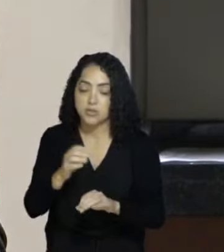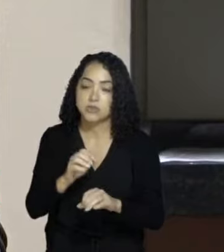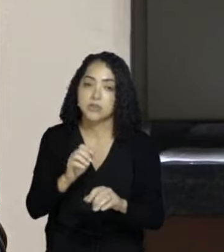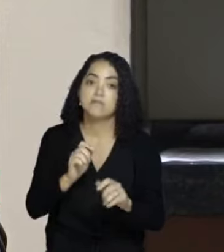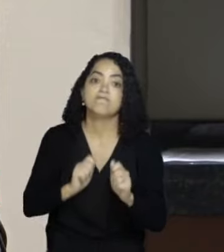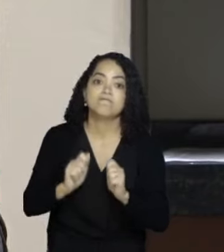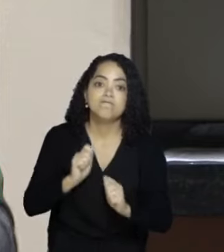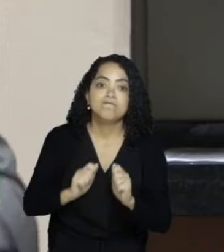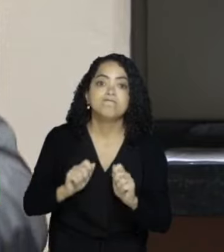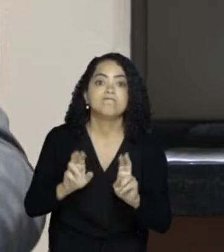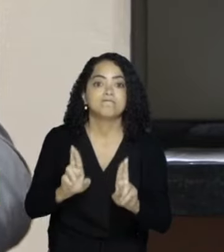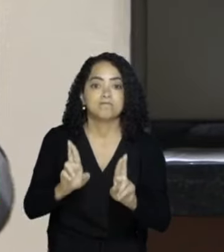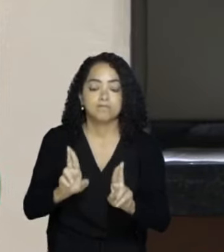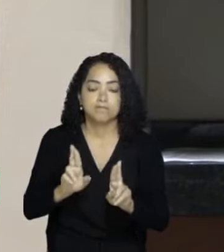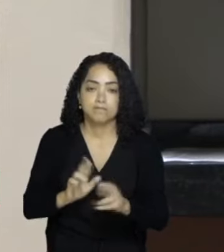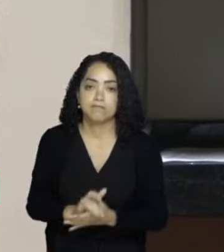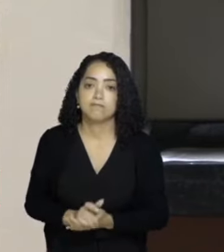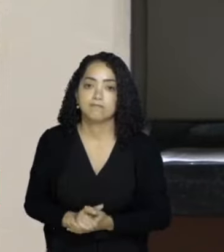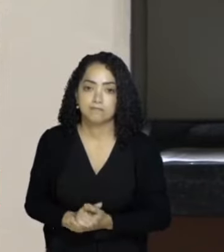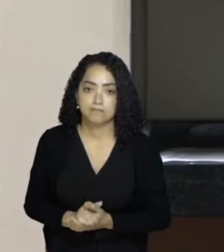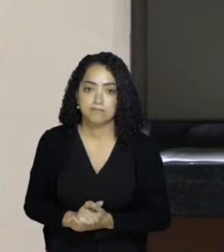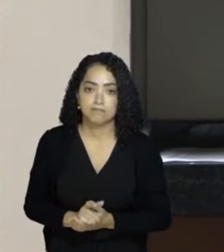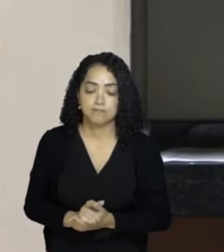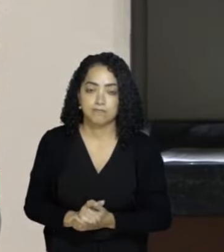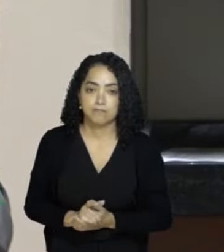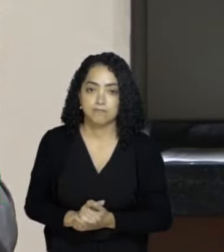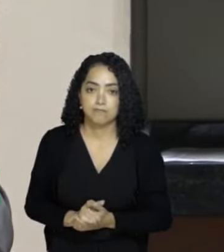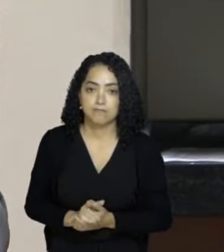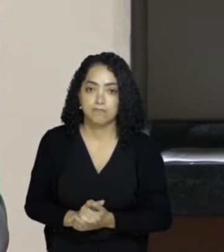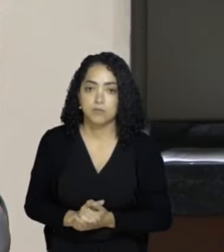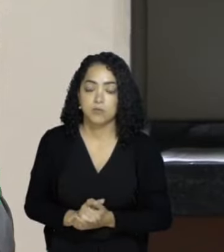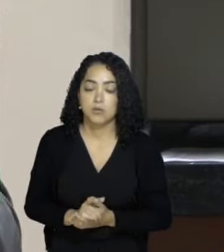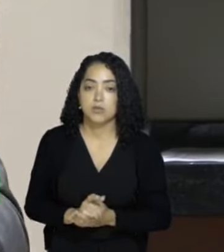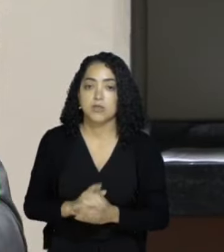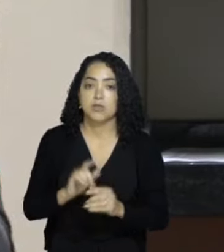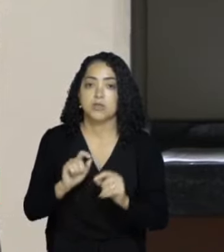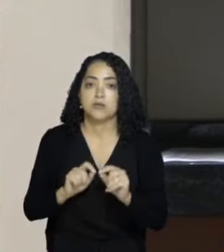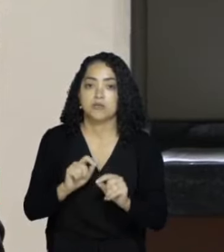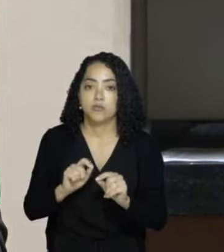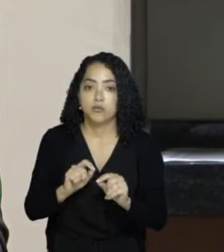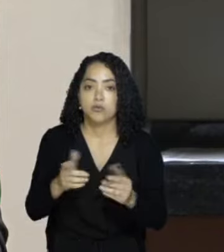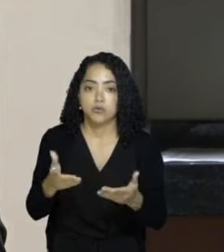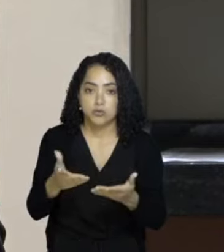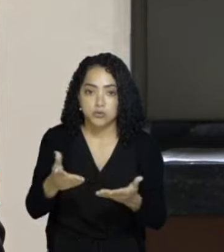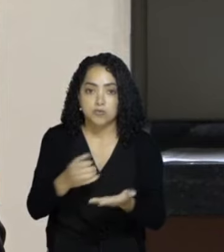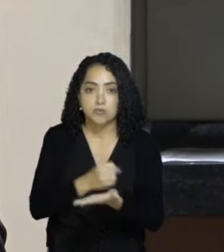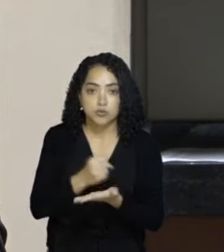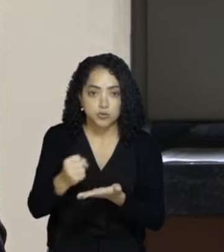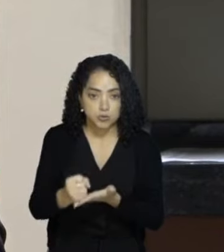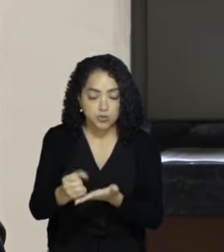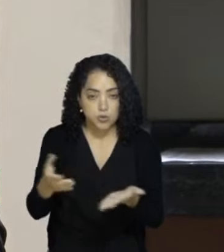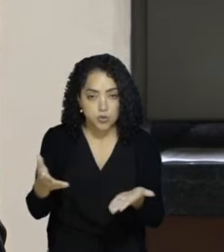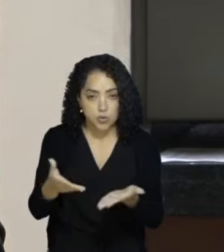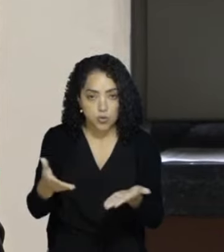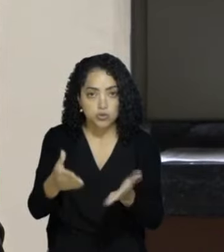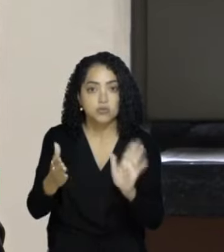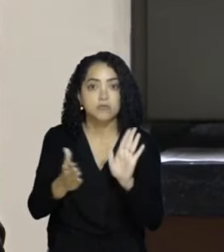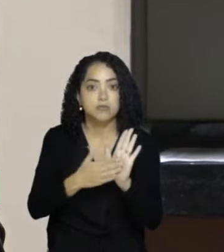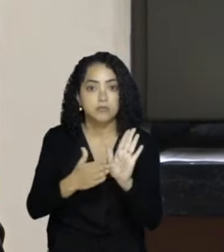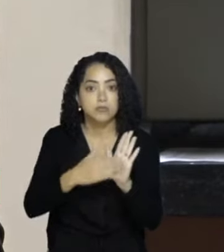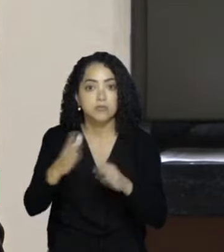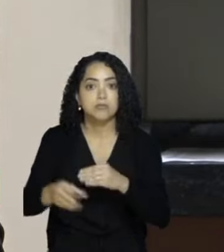algum encaminhamento da Casa. Então, colocar a todos vocês de que nós estamos protocolando na tarde de hoje uma proposta de